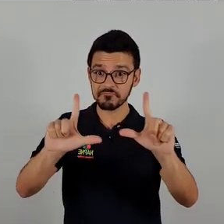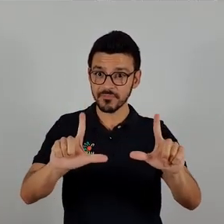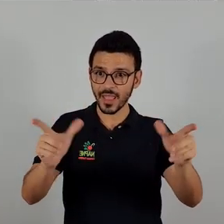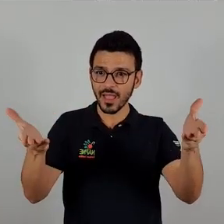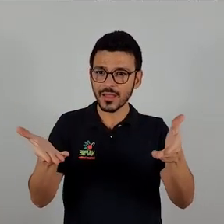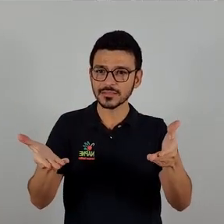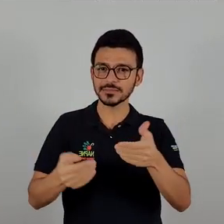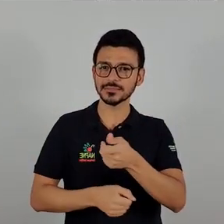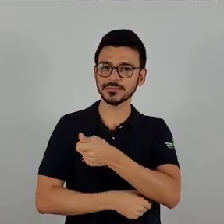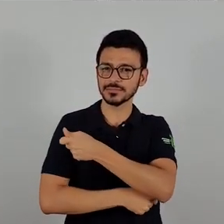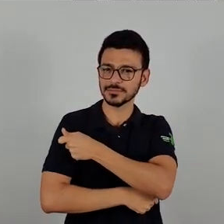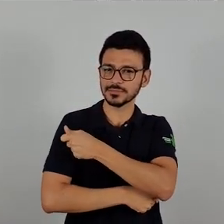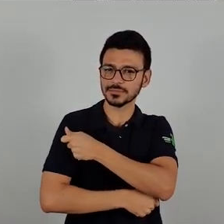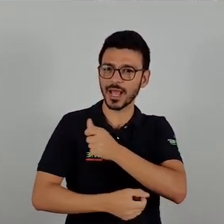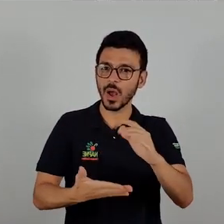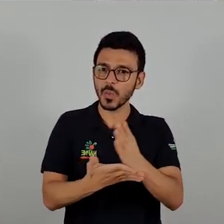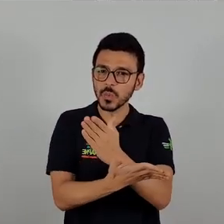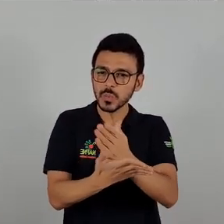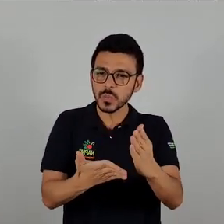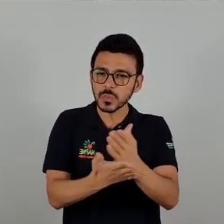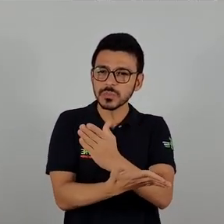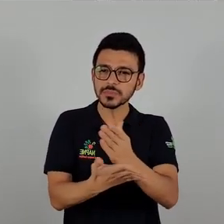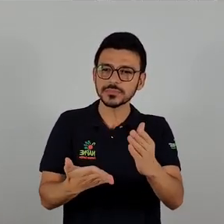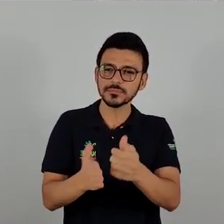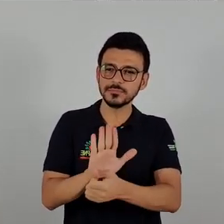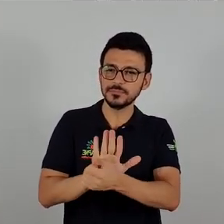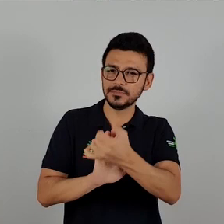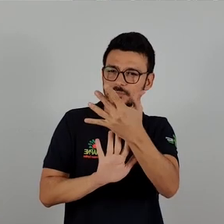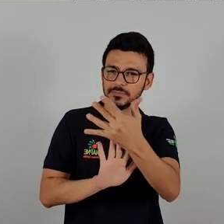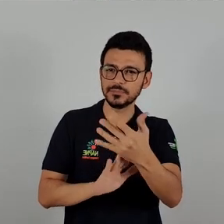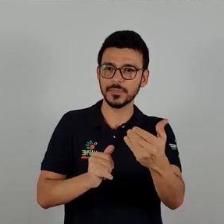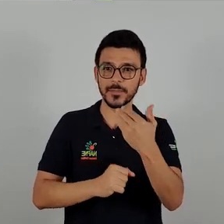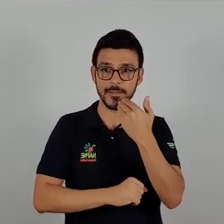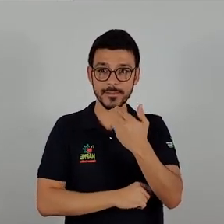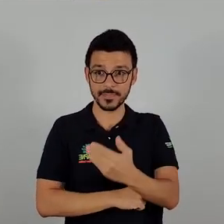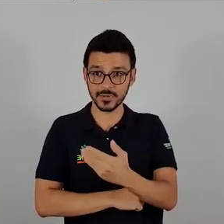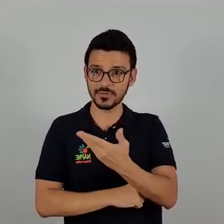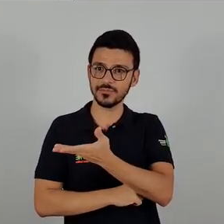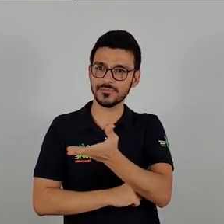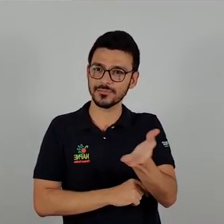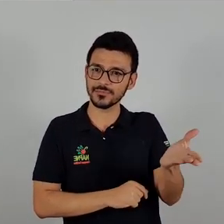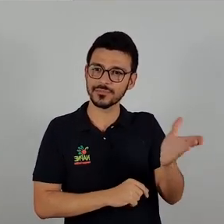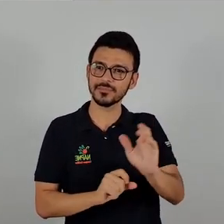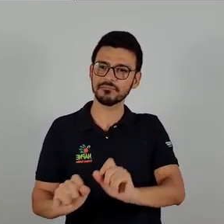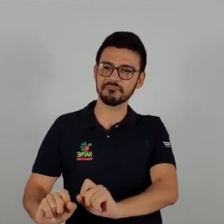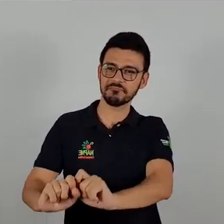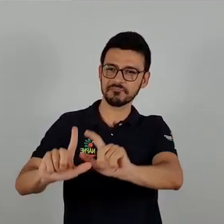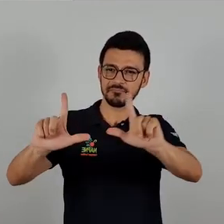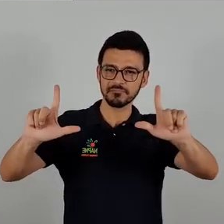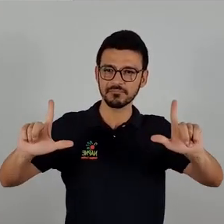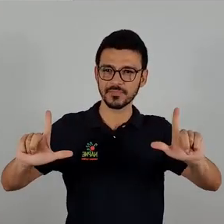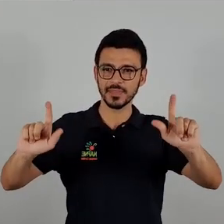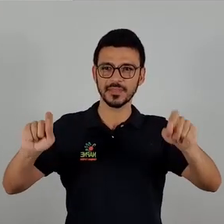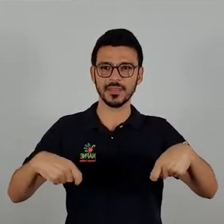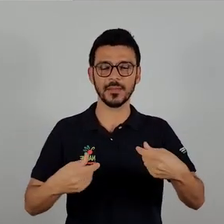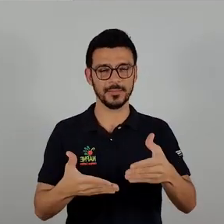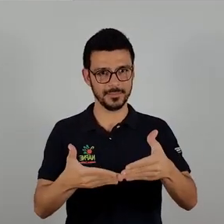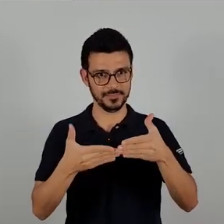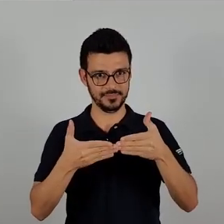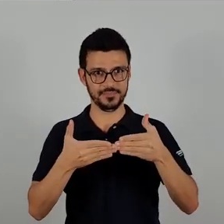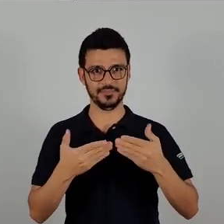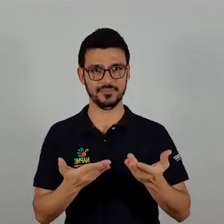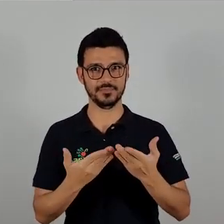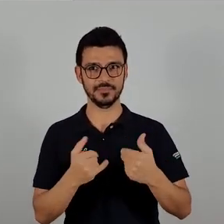estão me ajudando na monitoração, né, das conversações. Vou pedir para elas abrirem, né, a câmera,